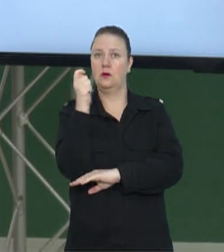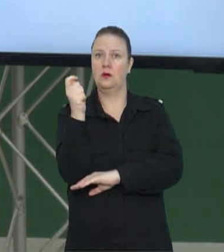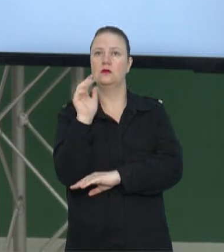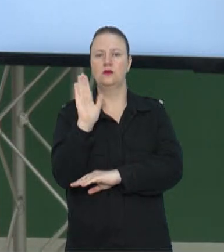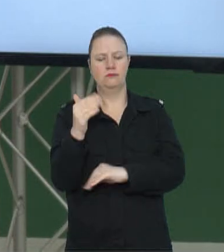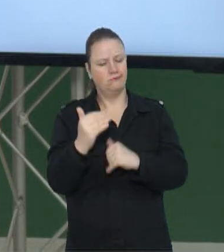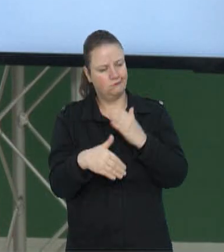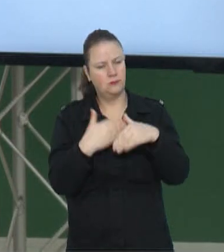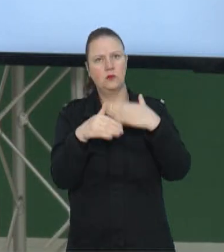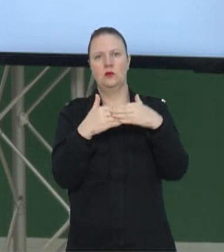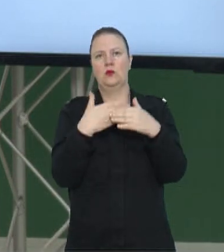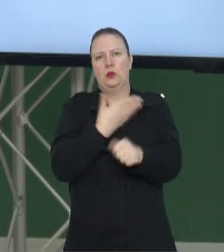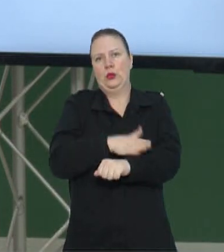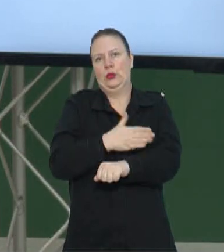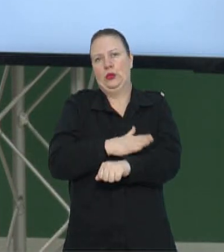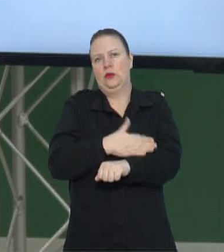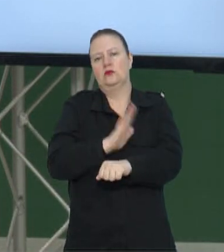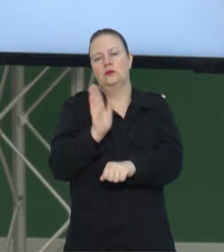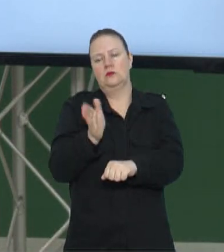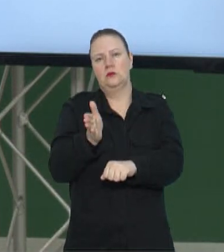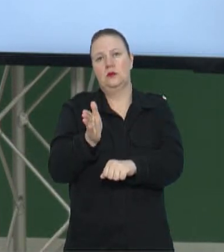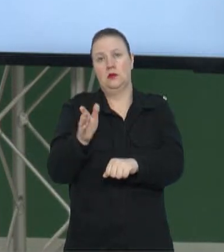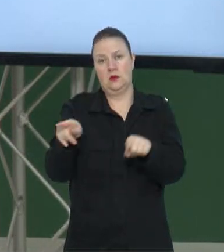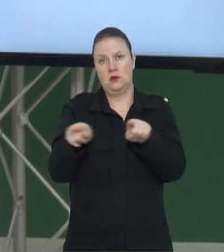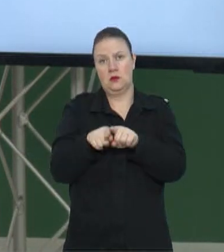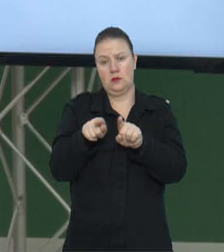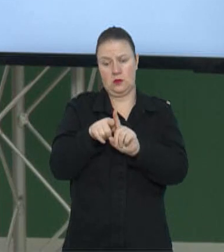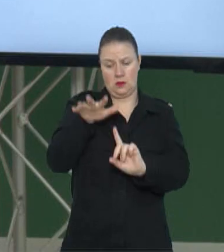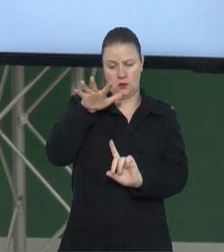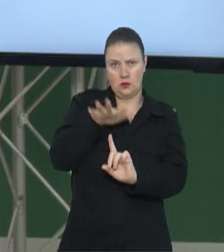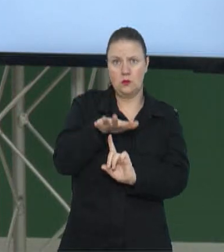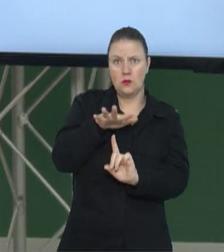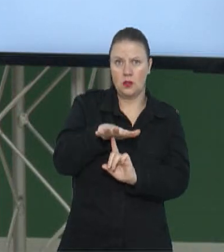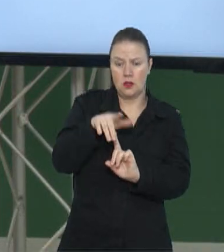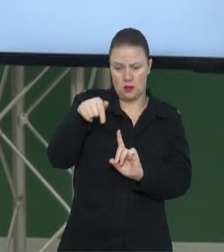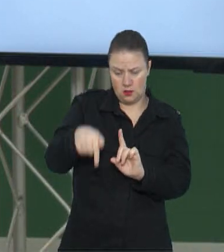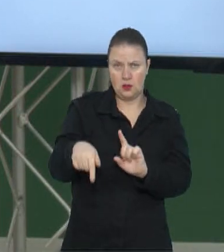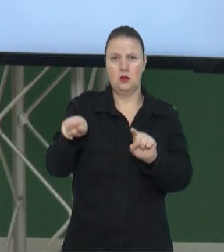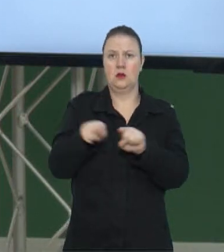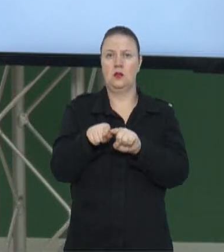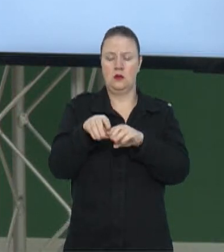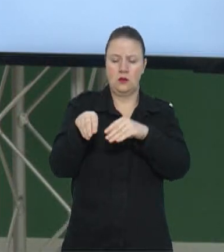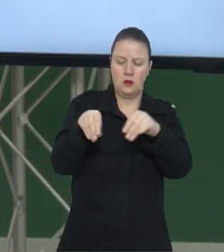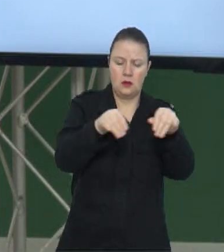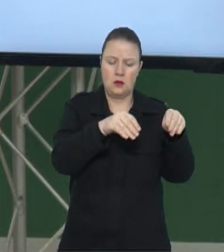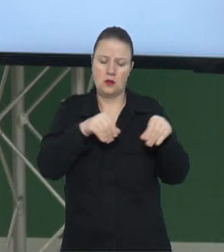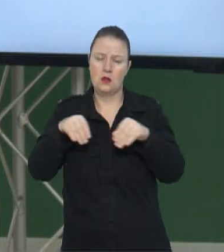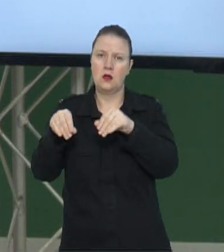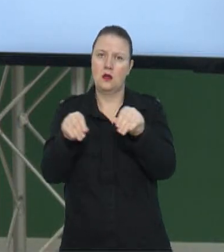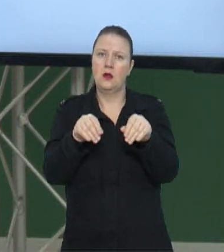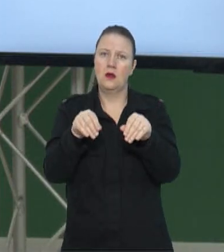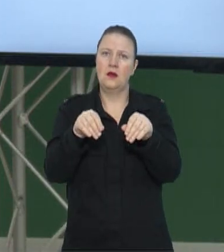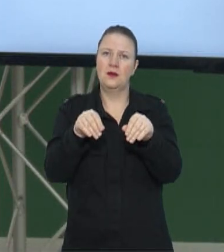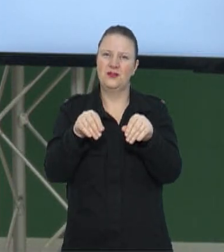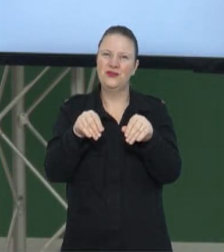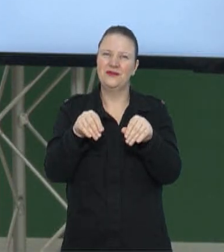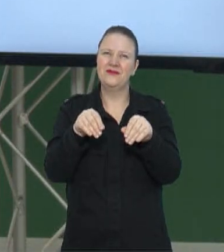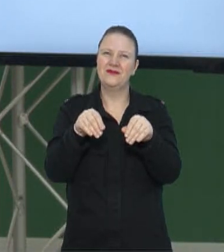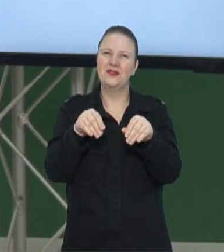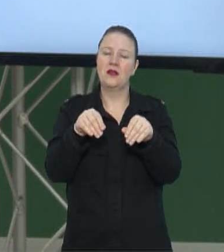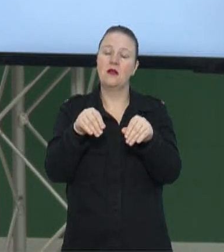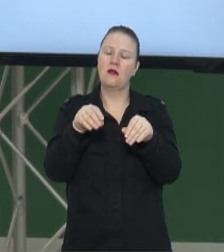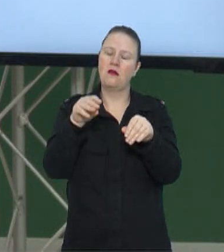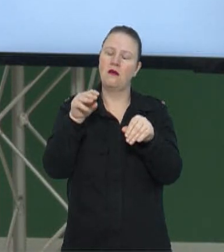do chimarrão, mas ele tem origens no Paraná, né? O ciclo da erva mate foi um momento bem importante